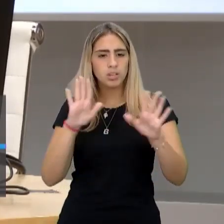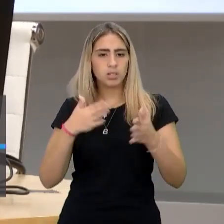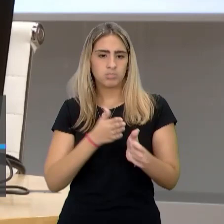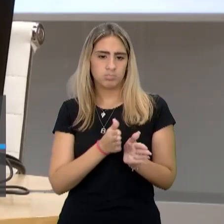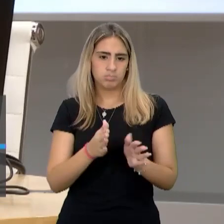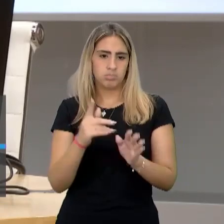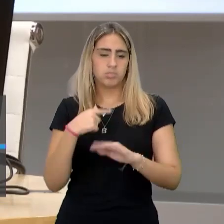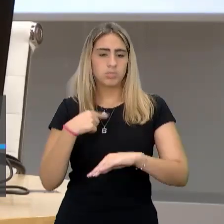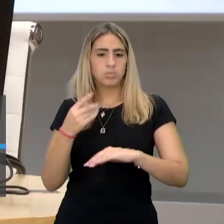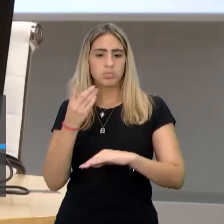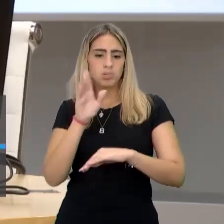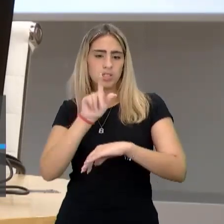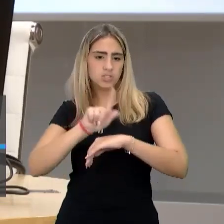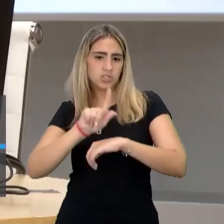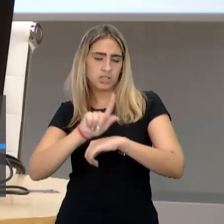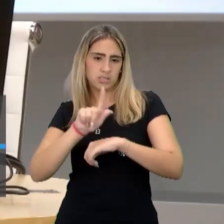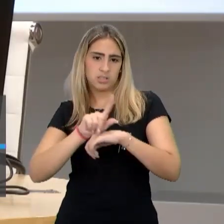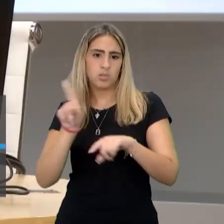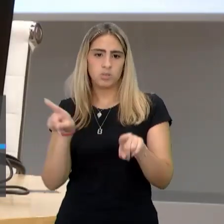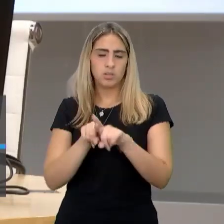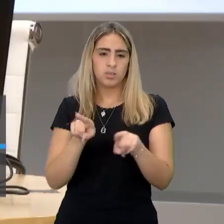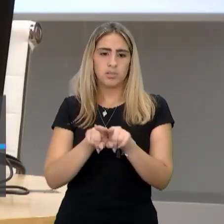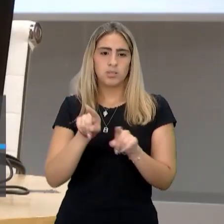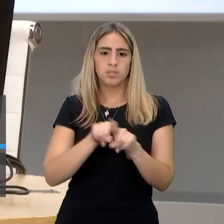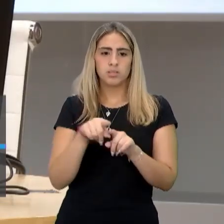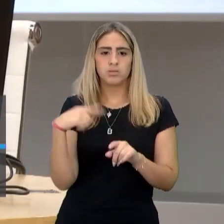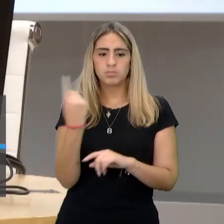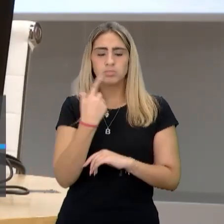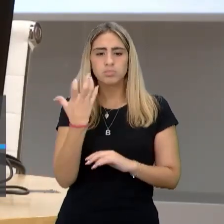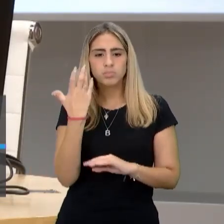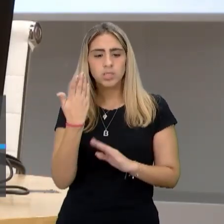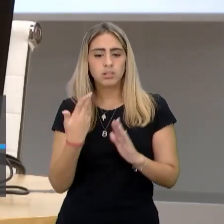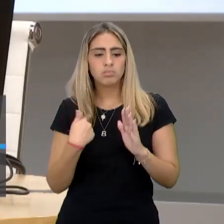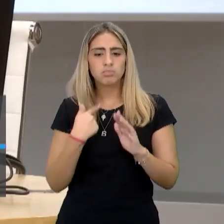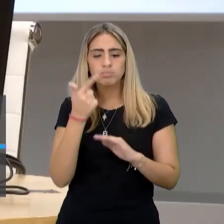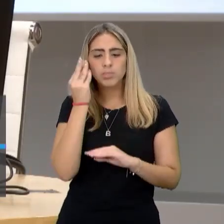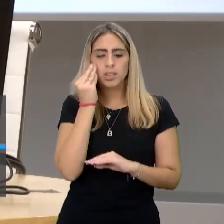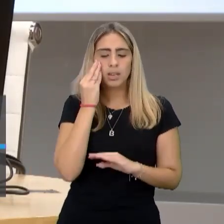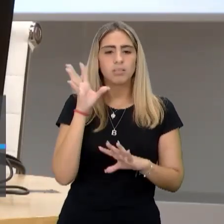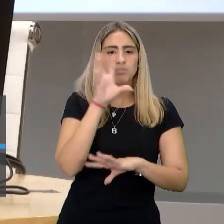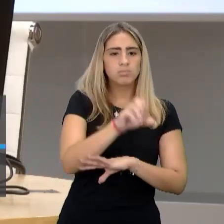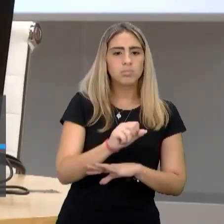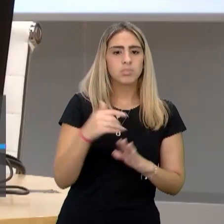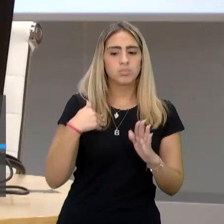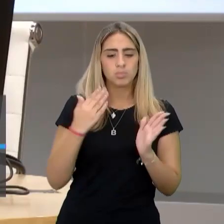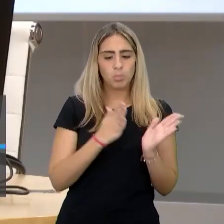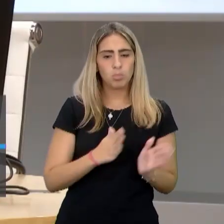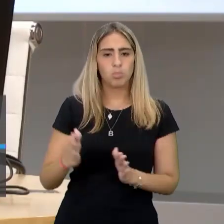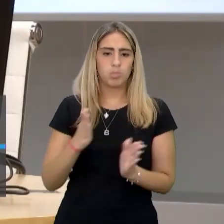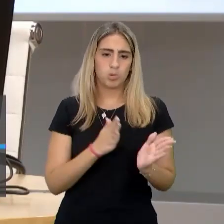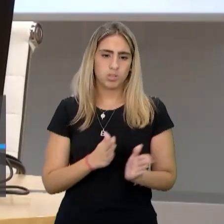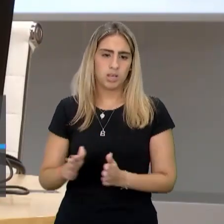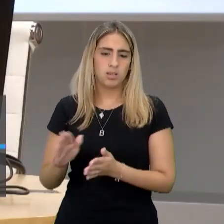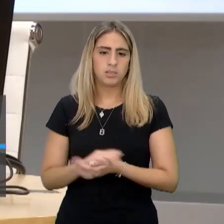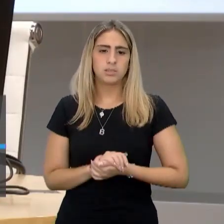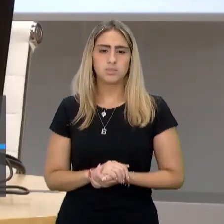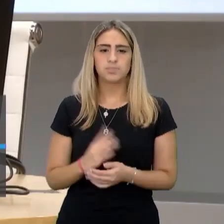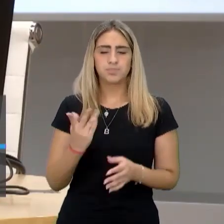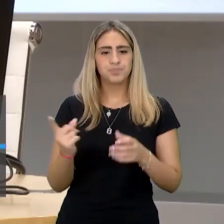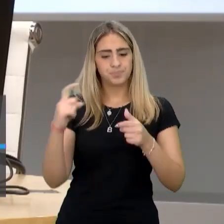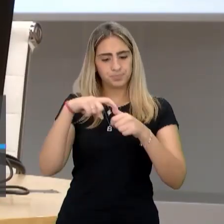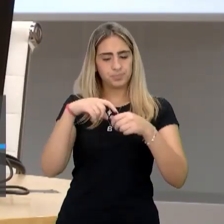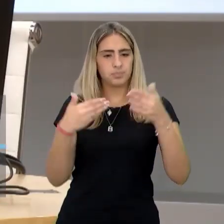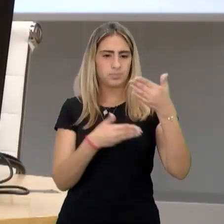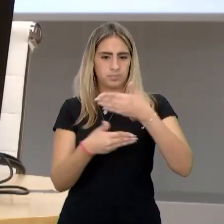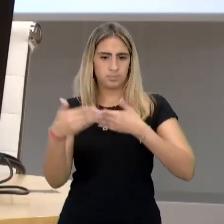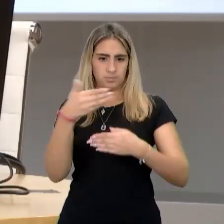excelência em gestão, né? Que é o que a gente visa alcançar aí no final de todo o processo, tá bom? Então, muito bem. Então, vamos voltar aqui para o